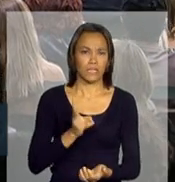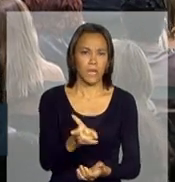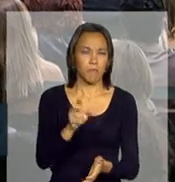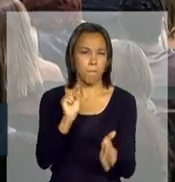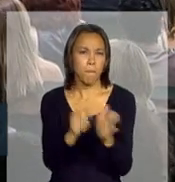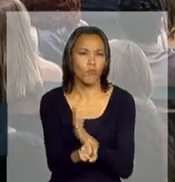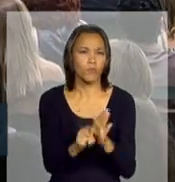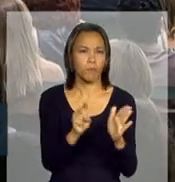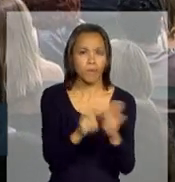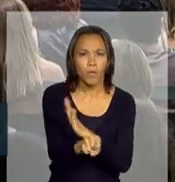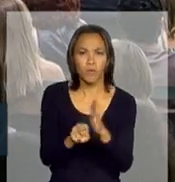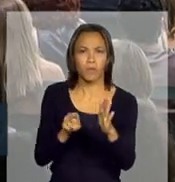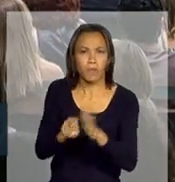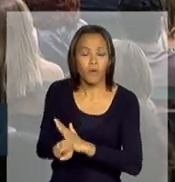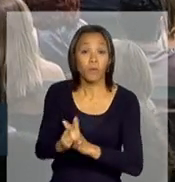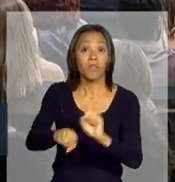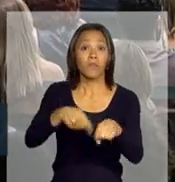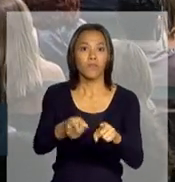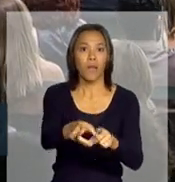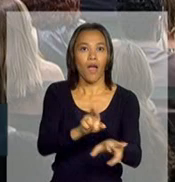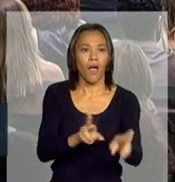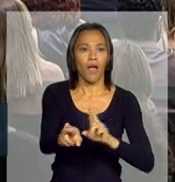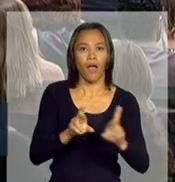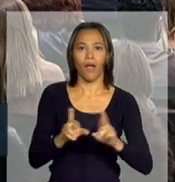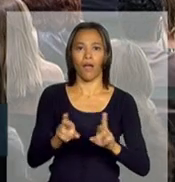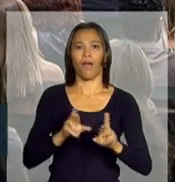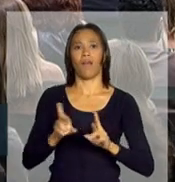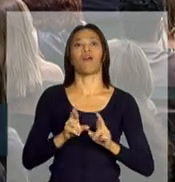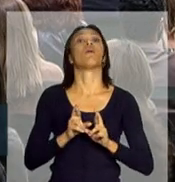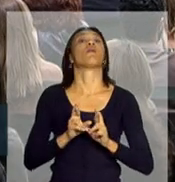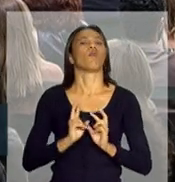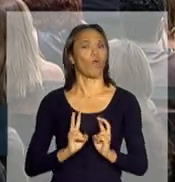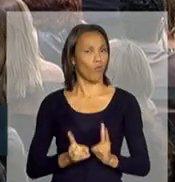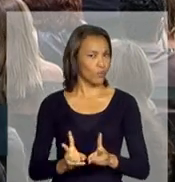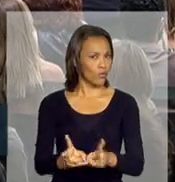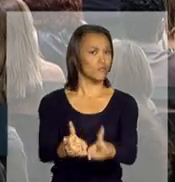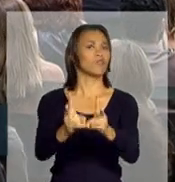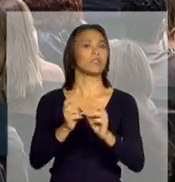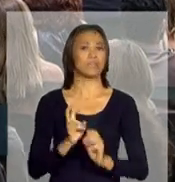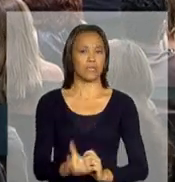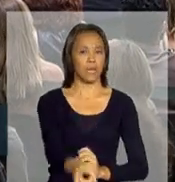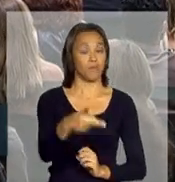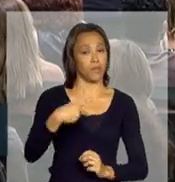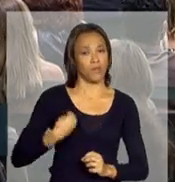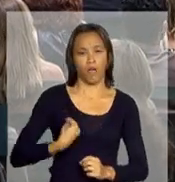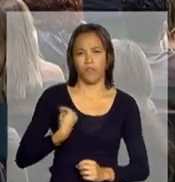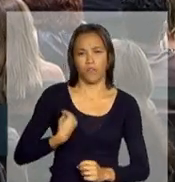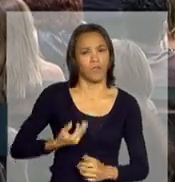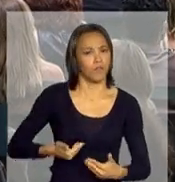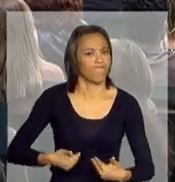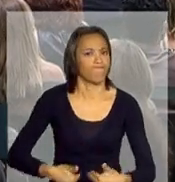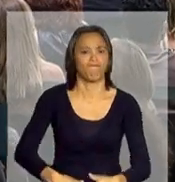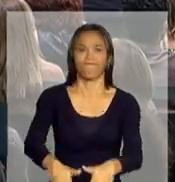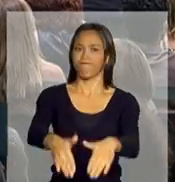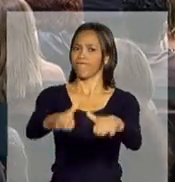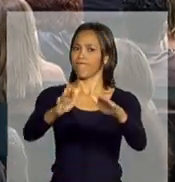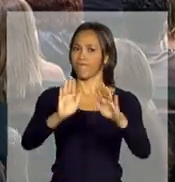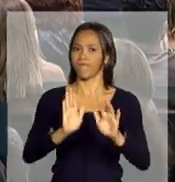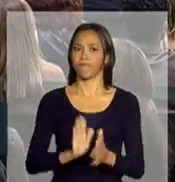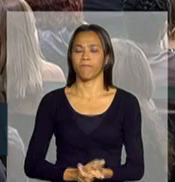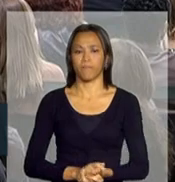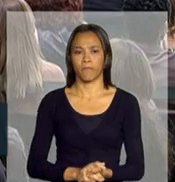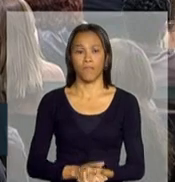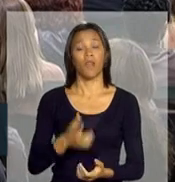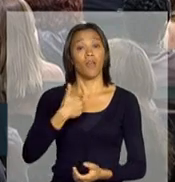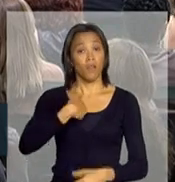perguntas e construir respostas permaneçam com vocês ao longo da vida